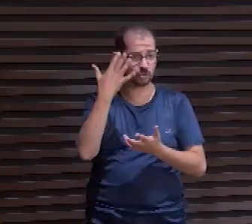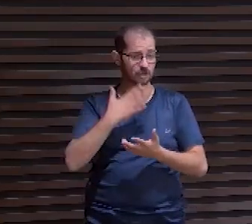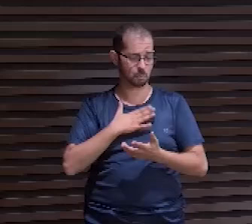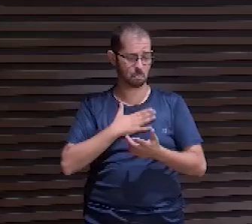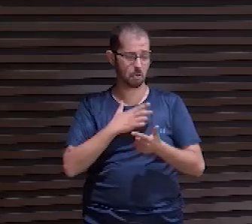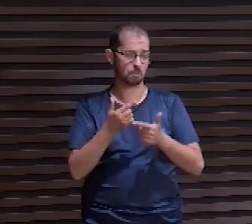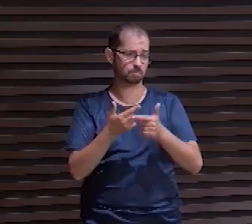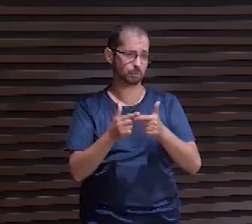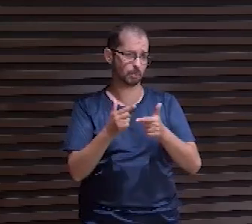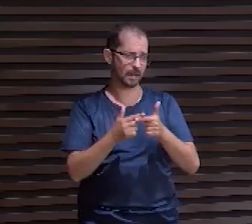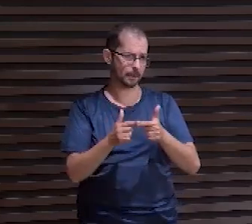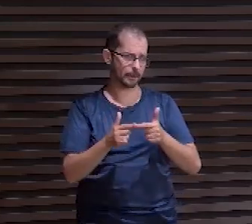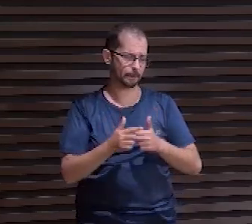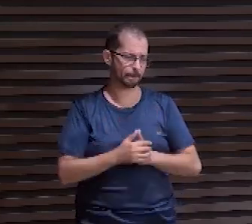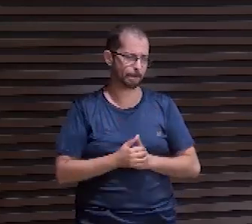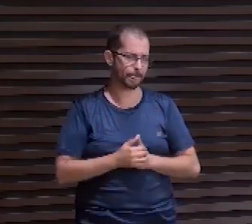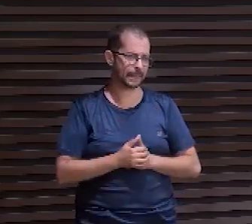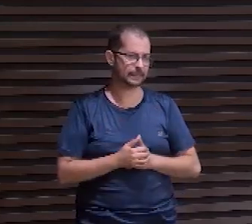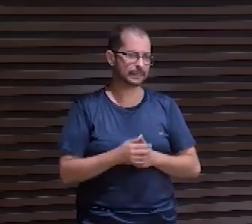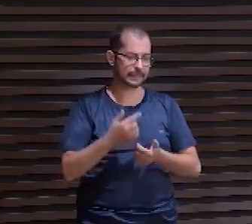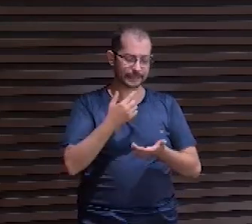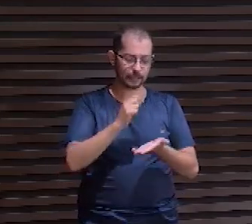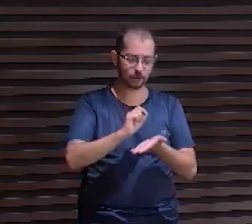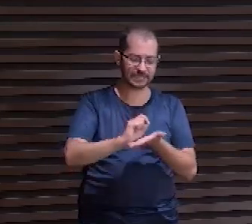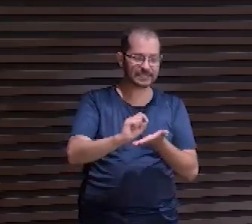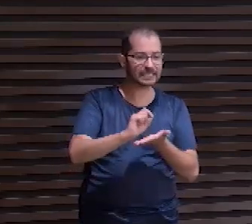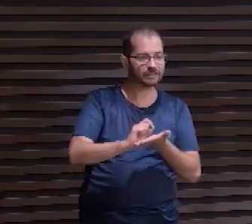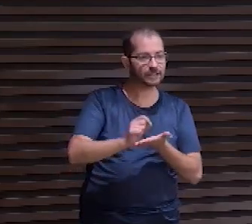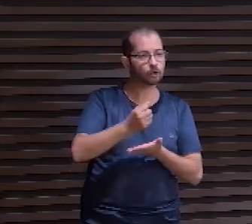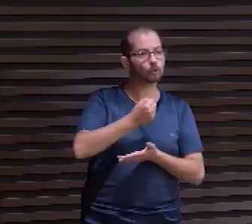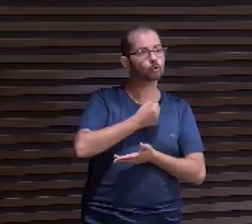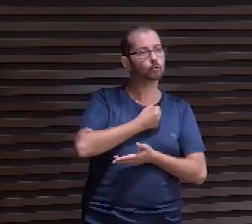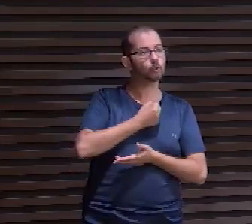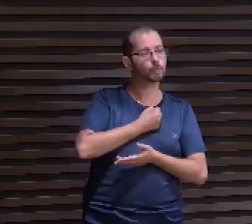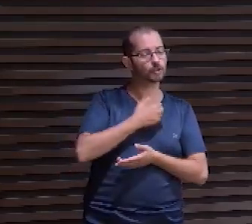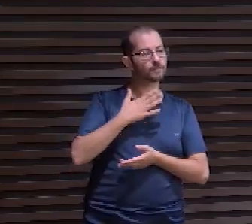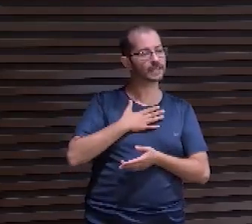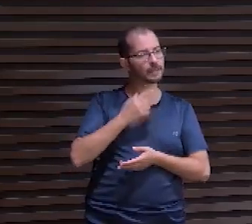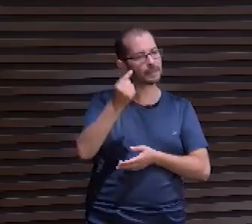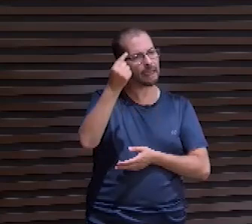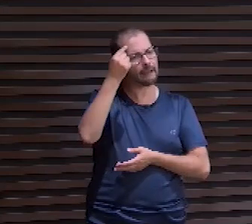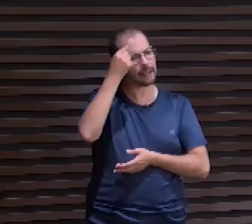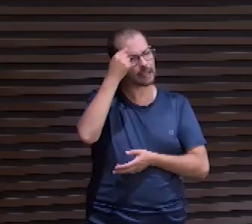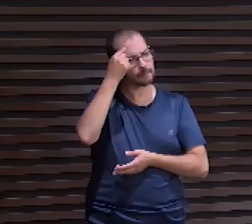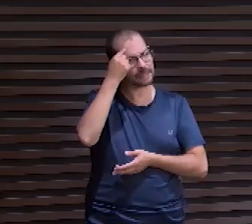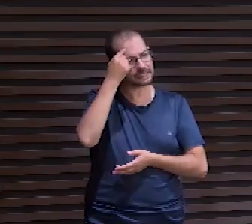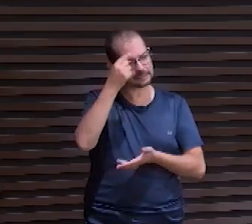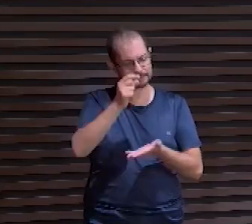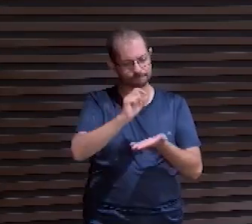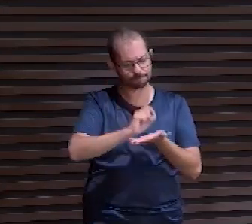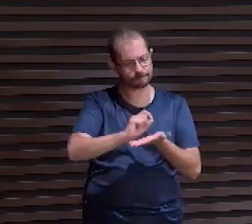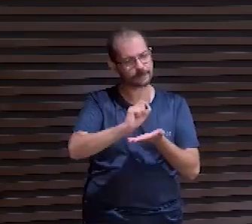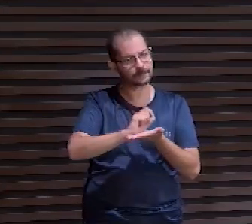situação. Então escrevi uns números que vieram à minha mente e anotei.